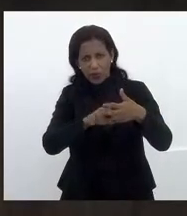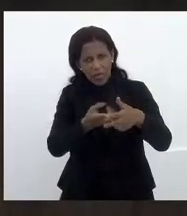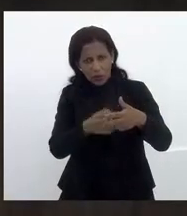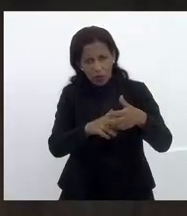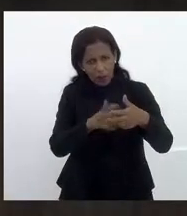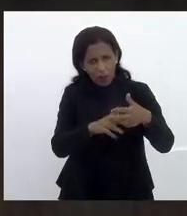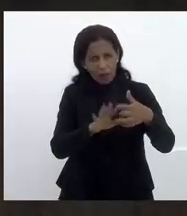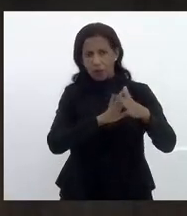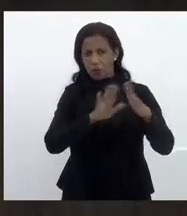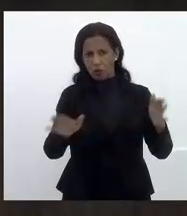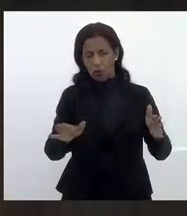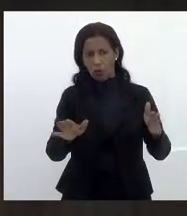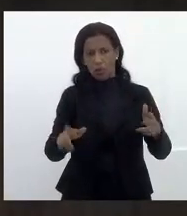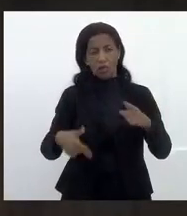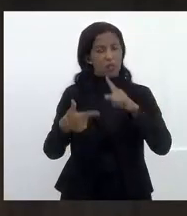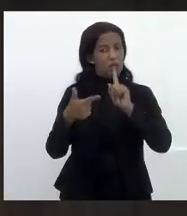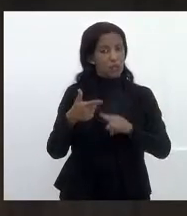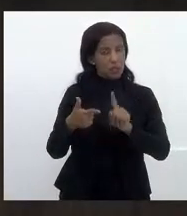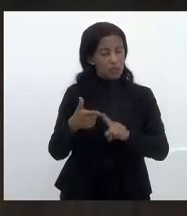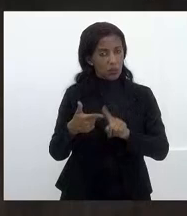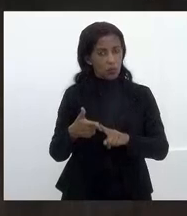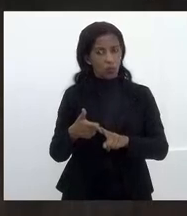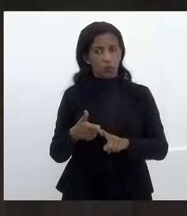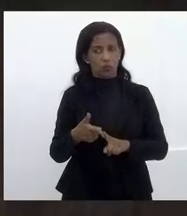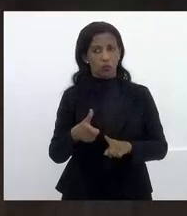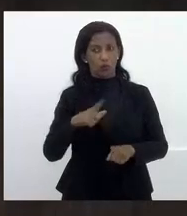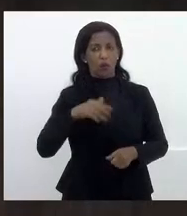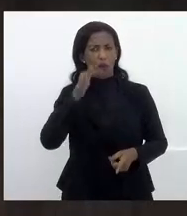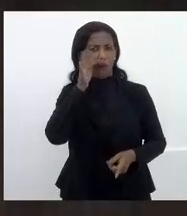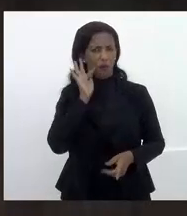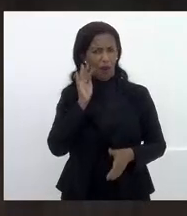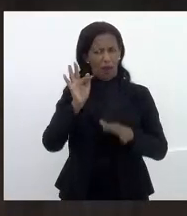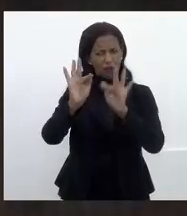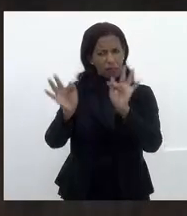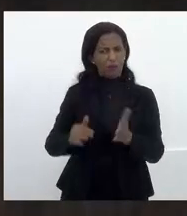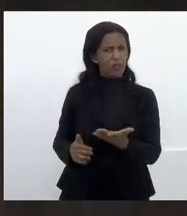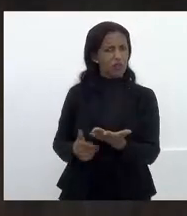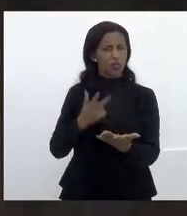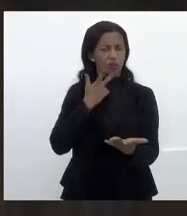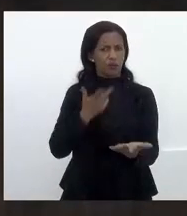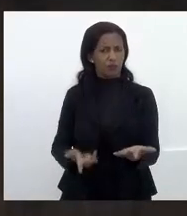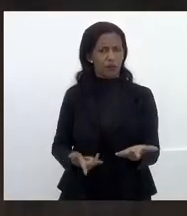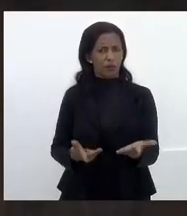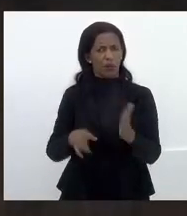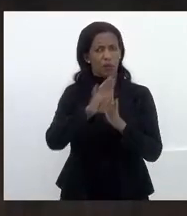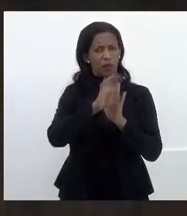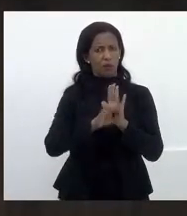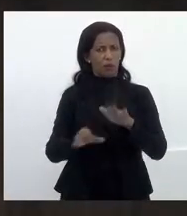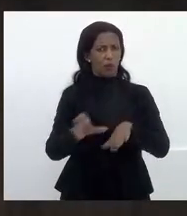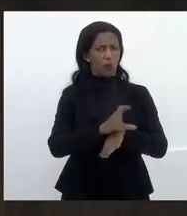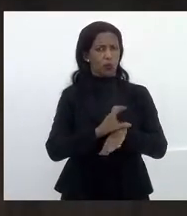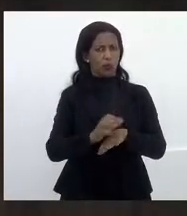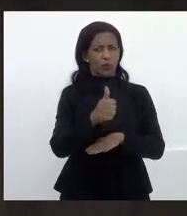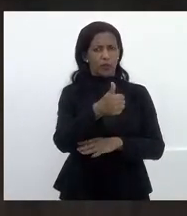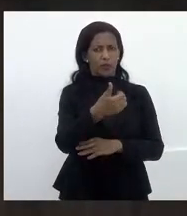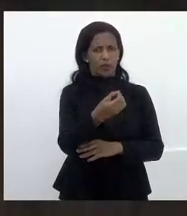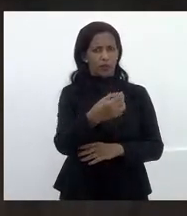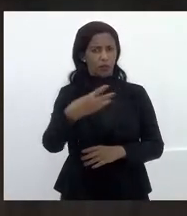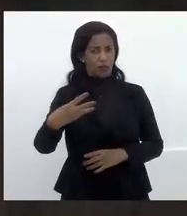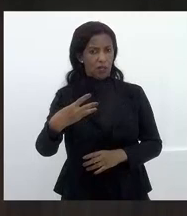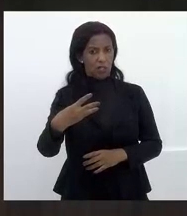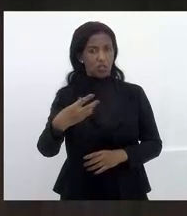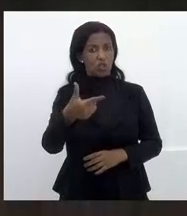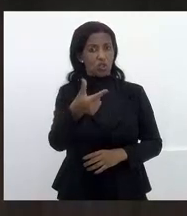novo sistema adotar segundo nós teremos emprego amanhã o Flávio foi muito feliz pelo mencionou a emenda condicionar o 103 Oi